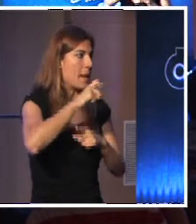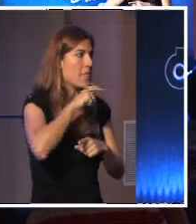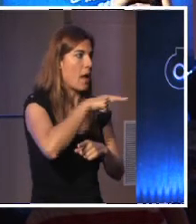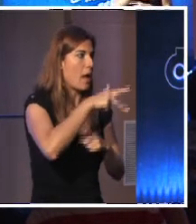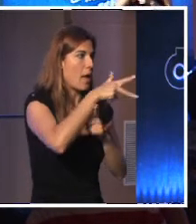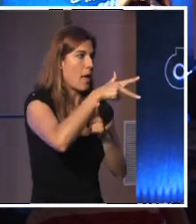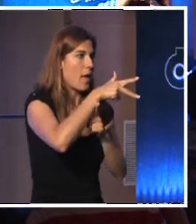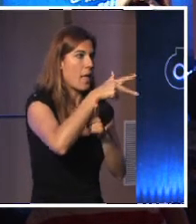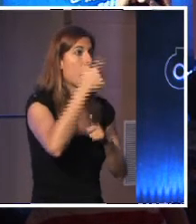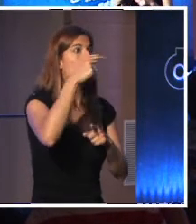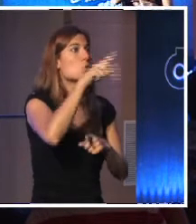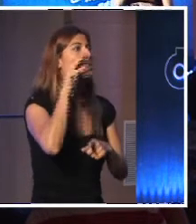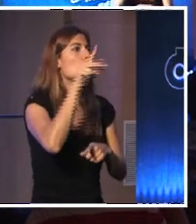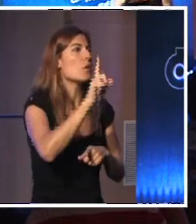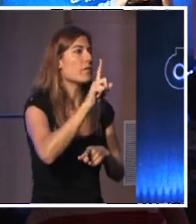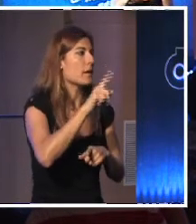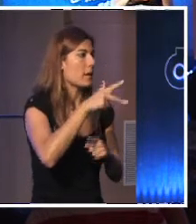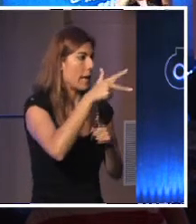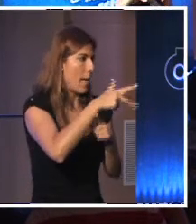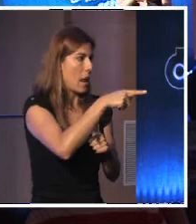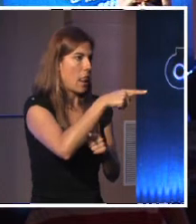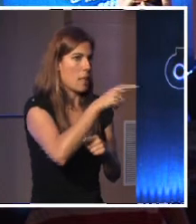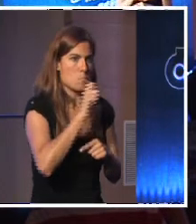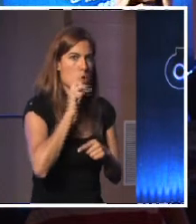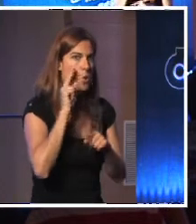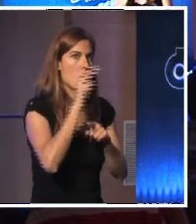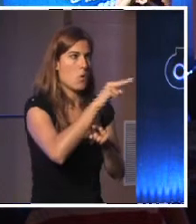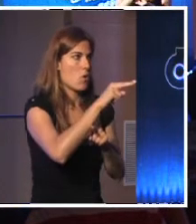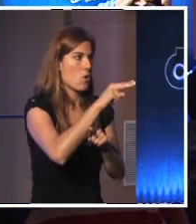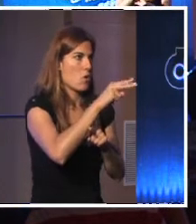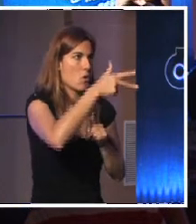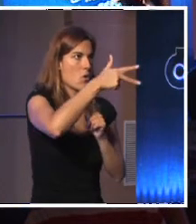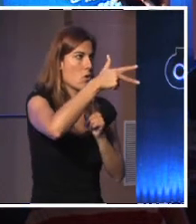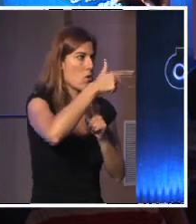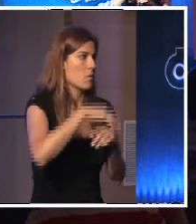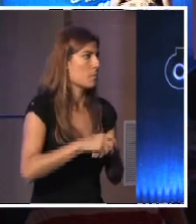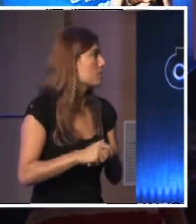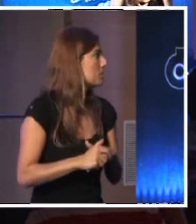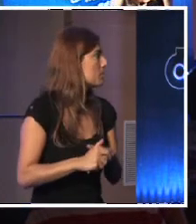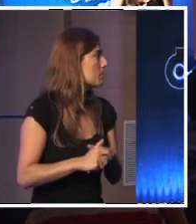cão, para quem está sentado, para não se mexerem à volta. Podemos, não?